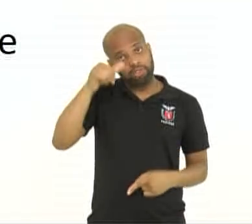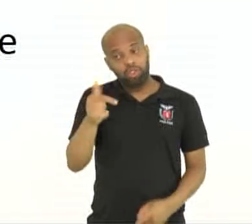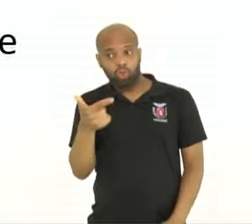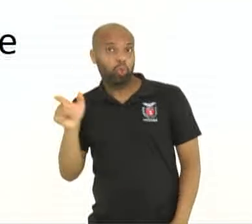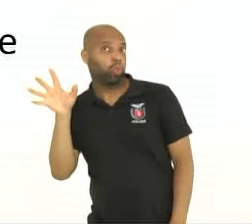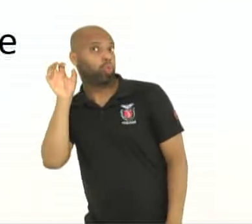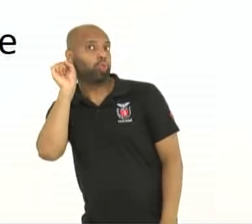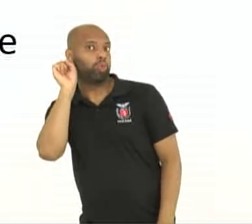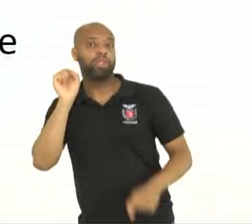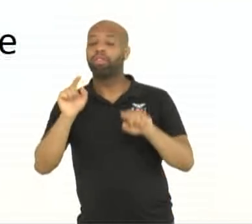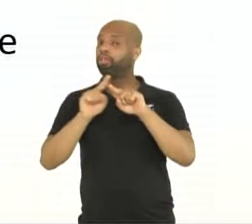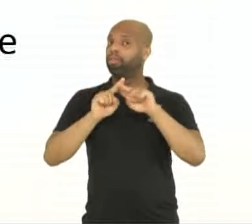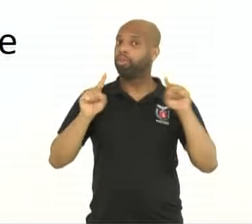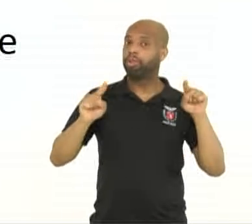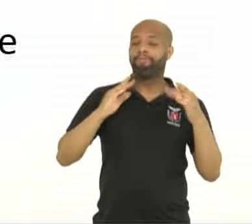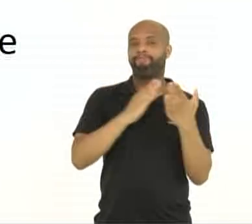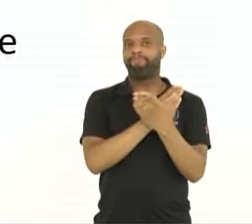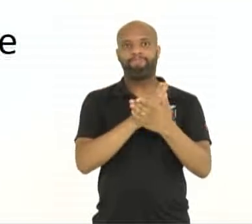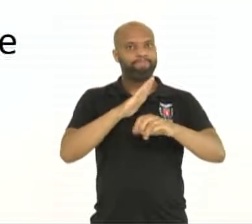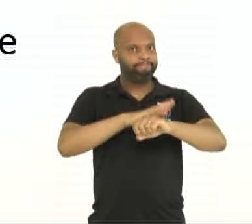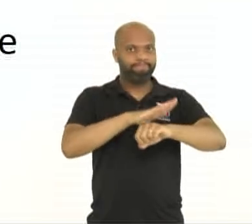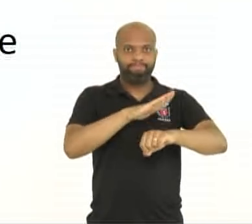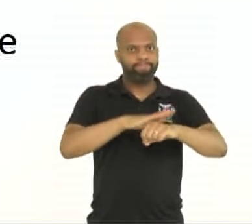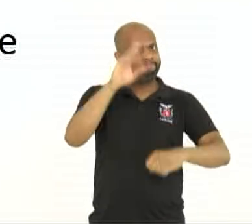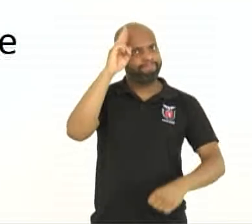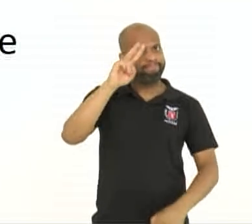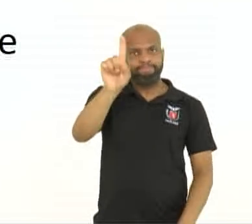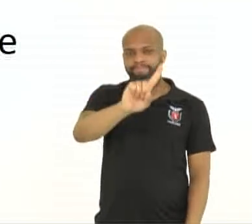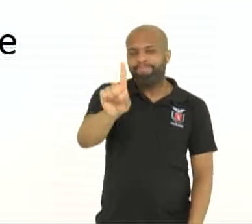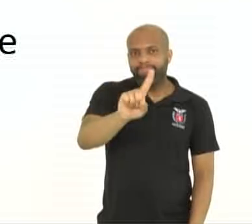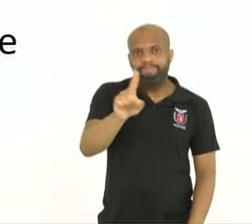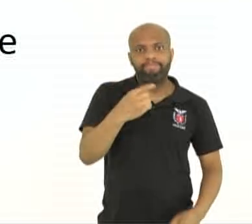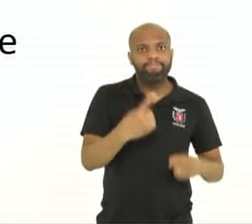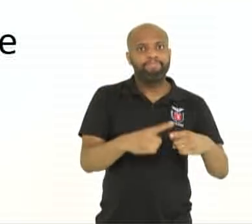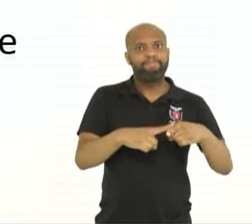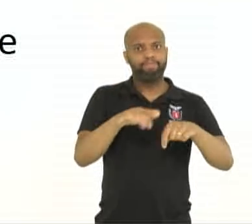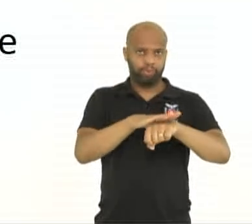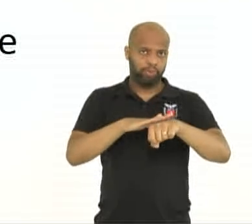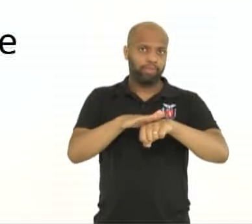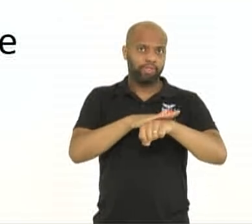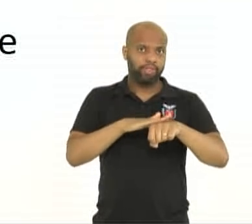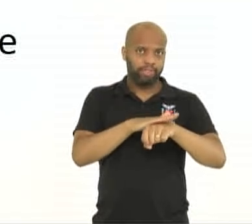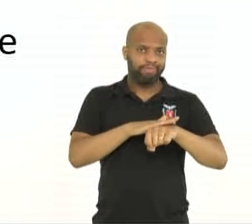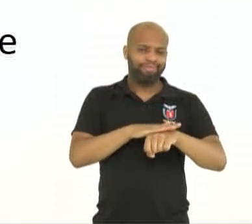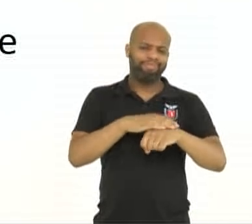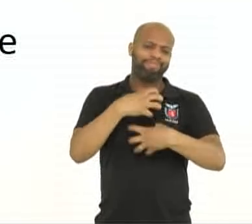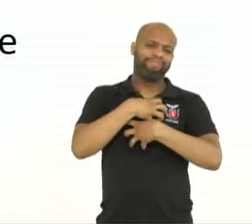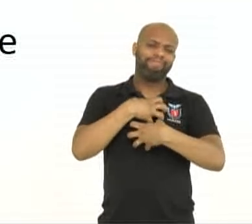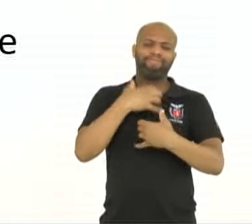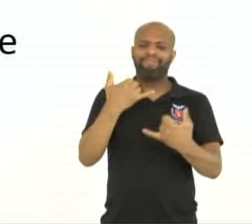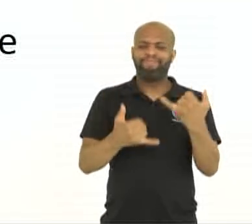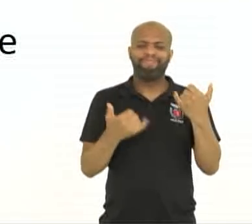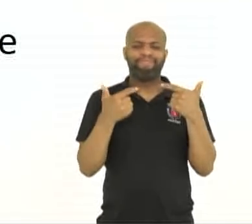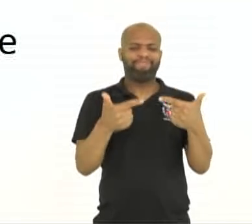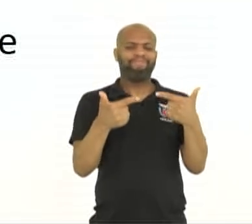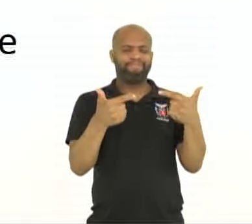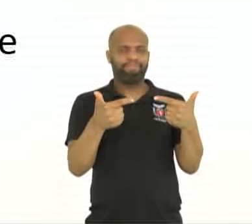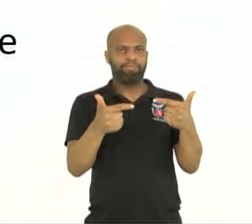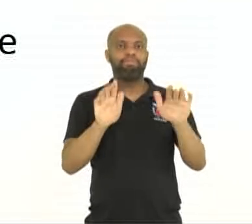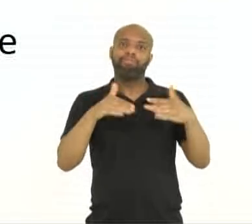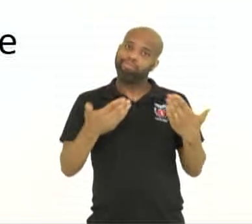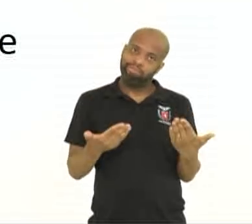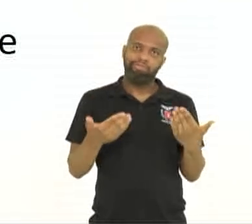escutarem, mas às vezes não lembrava nada para conversarem e ficava chato. Ele acabava